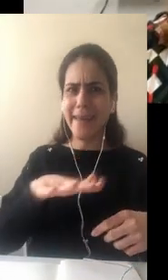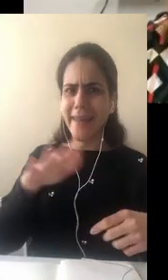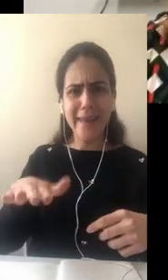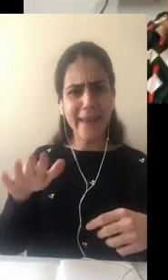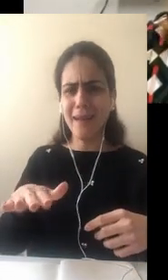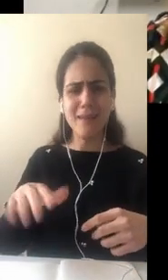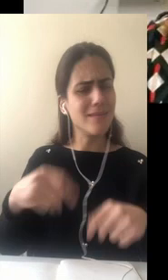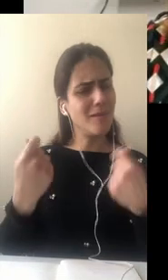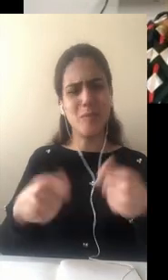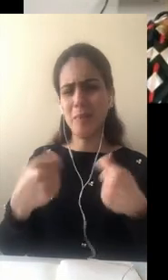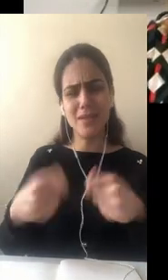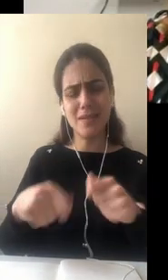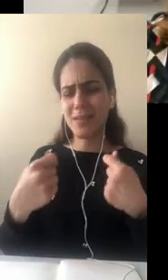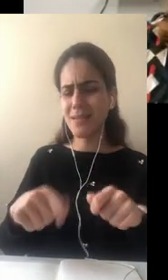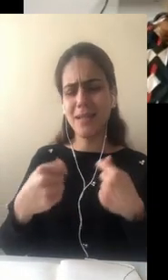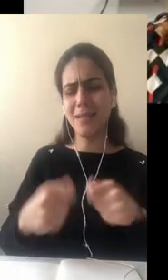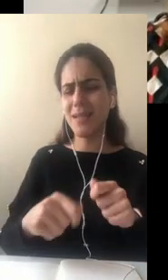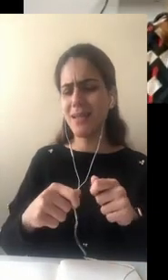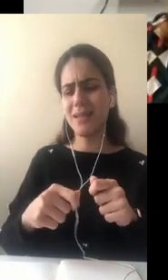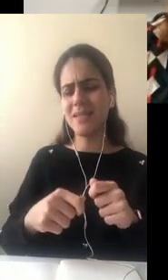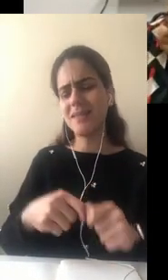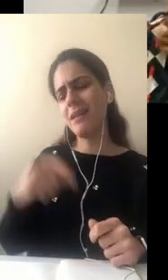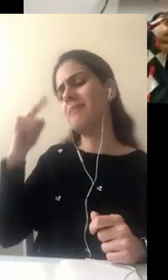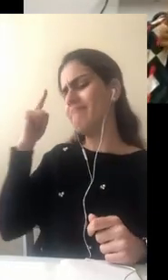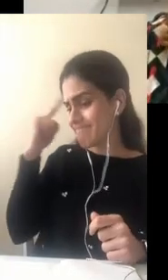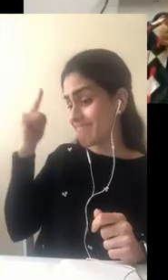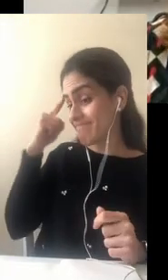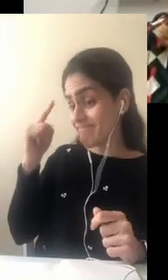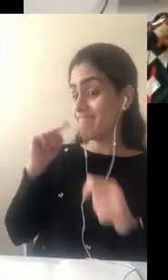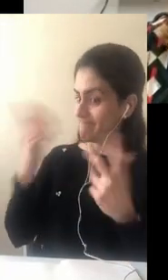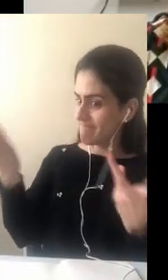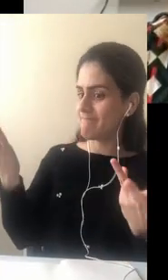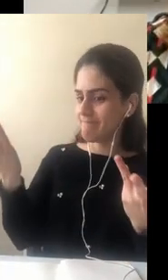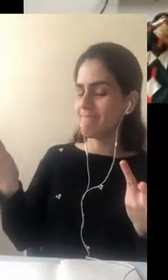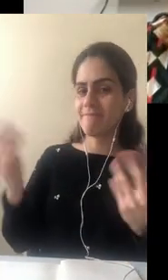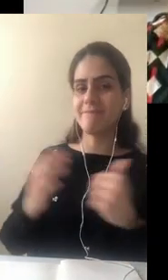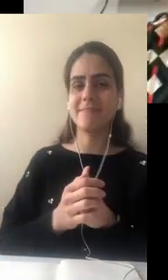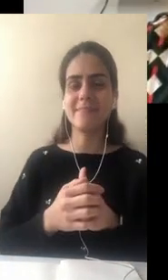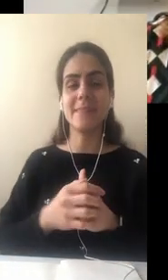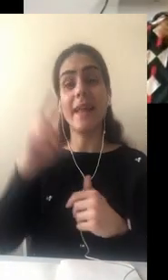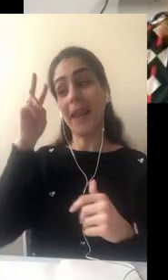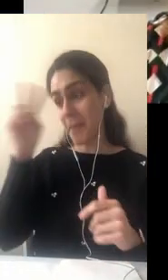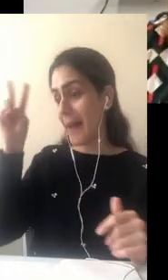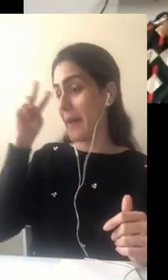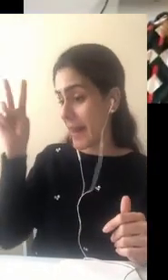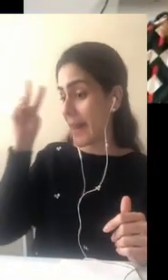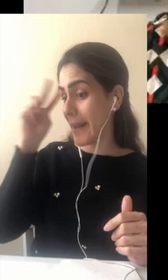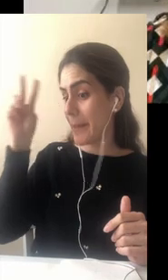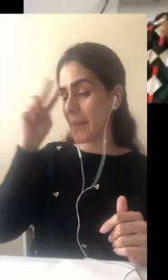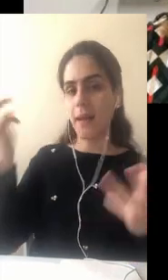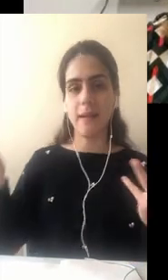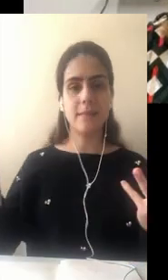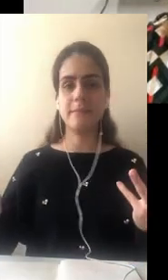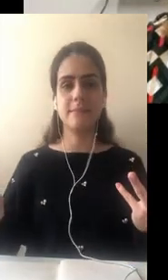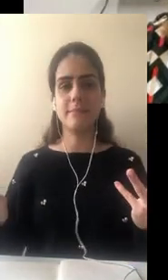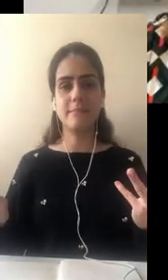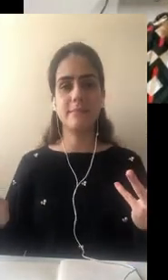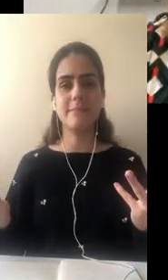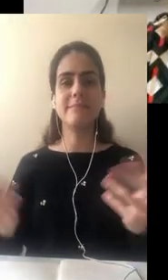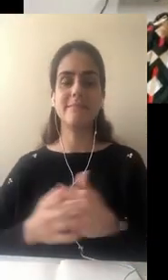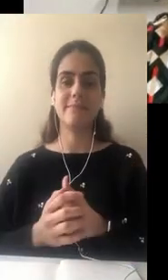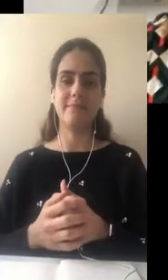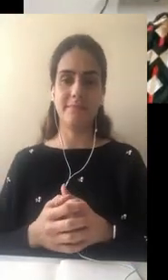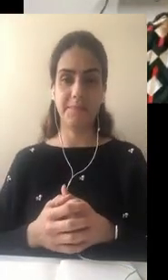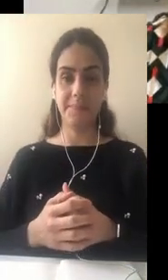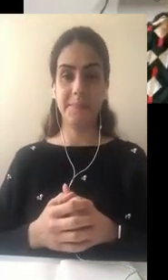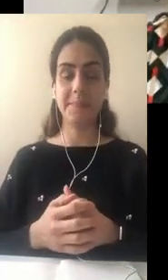precisa ficar sendo lembrado o tempo todo disso. É um cuidado esse. Parece incoerente? Gente,